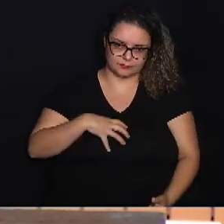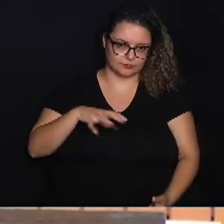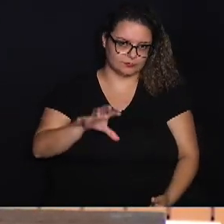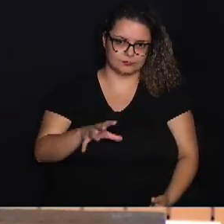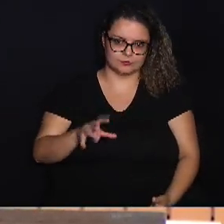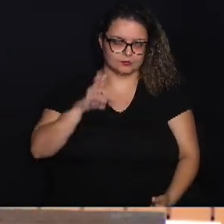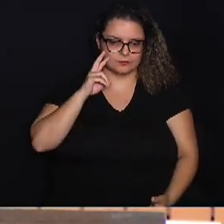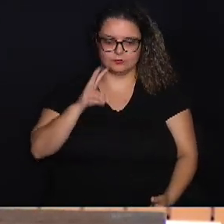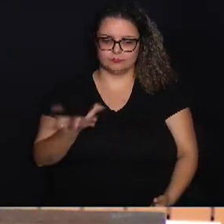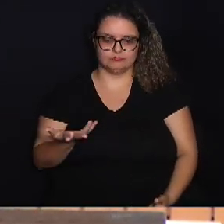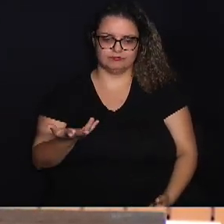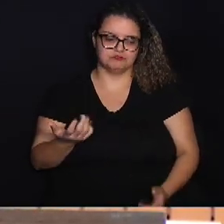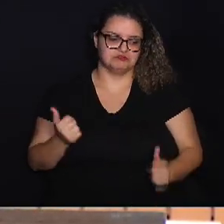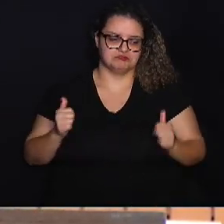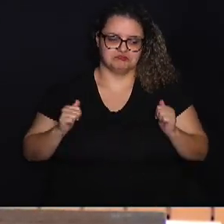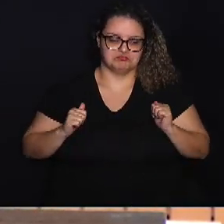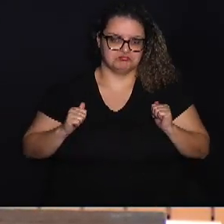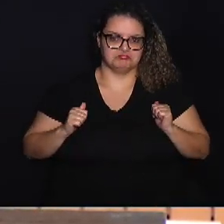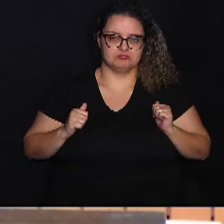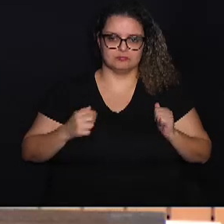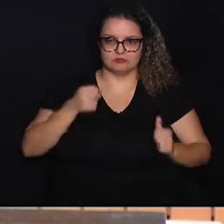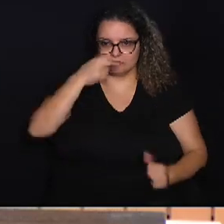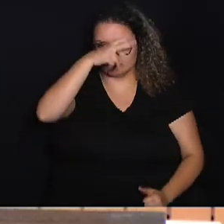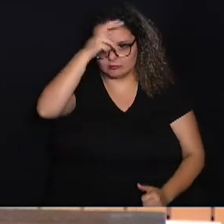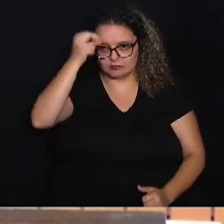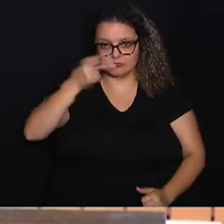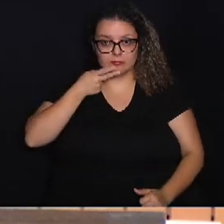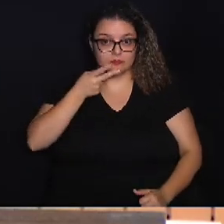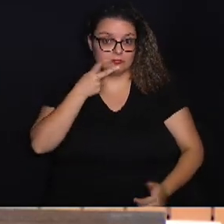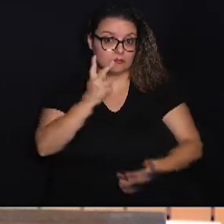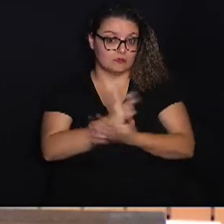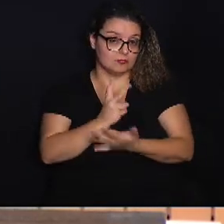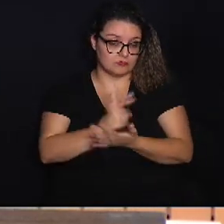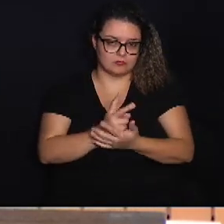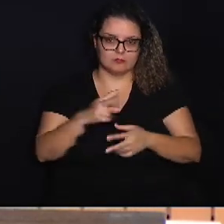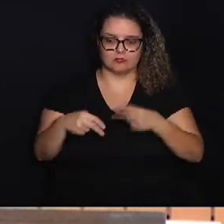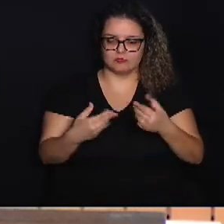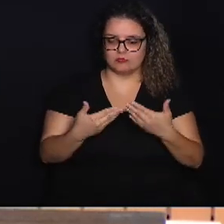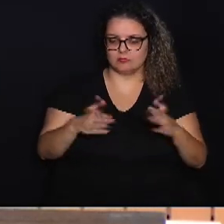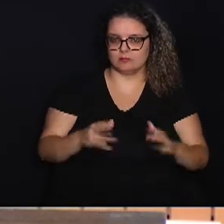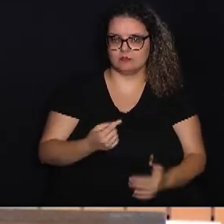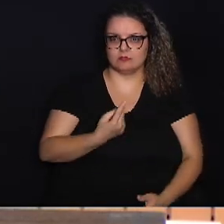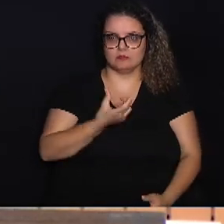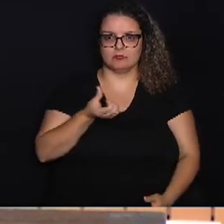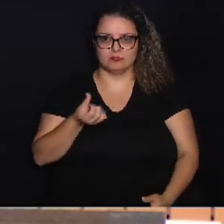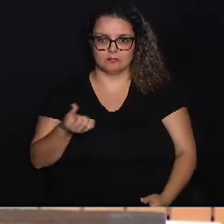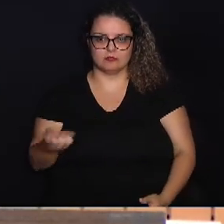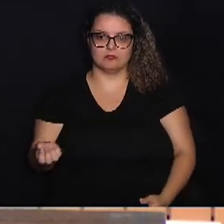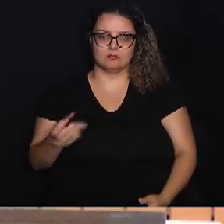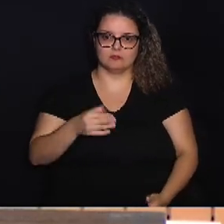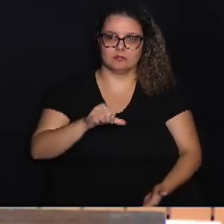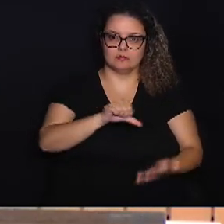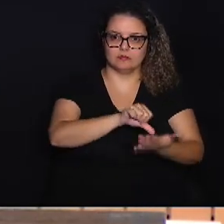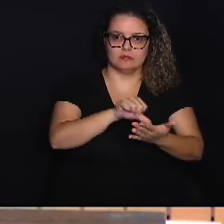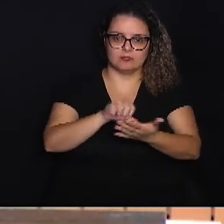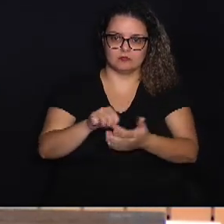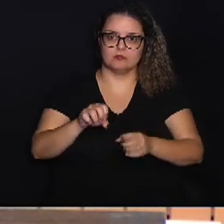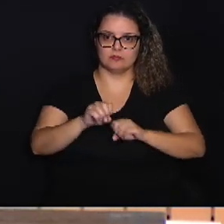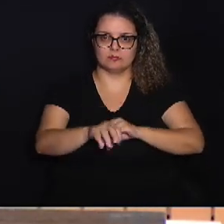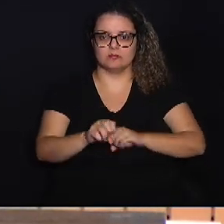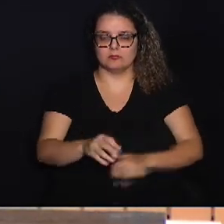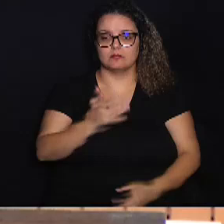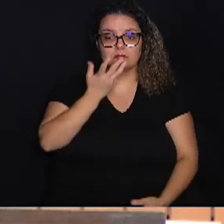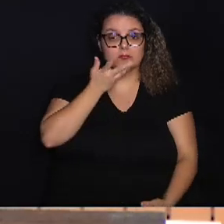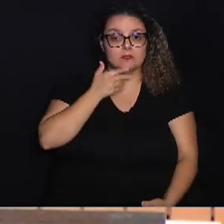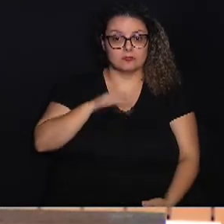olhando para isso sem fazer nada Prefeito fala todo momento que tá inaugurando aí 16 novas unidades de educação infantil